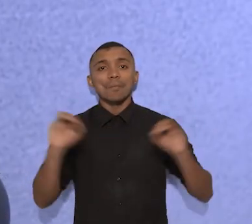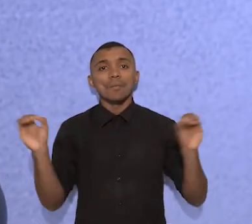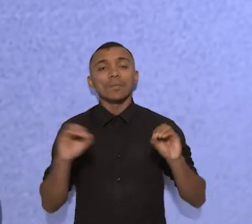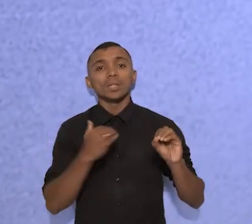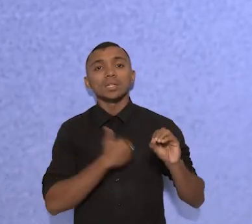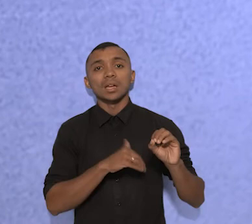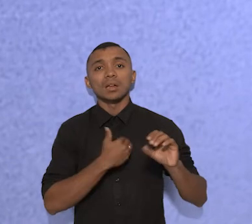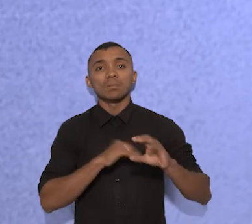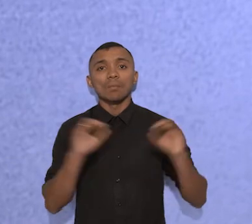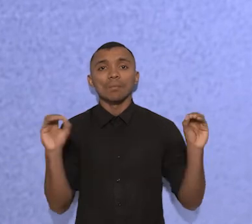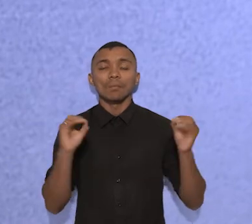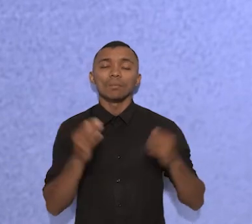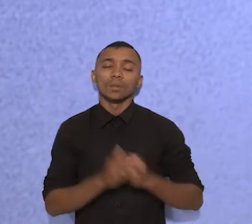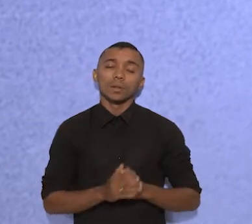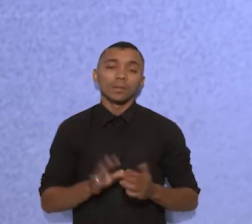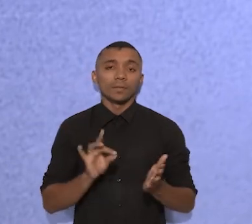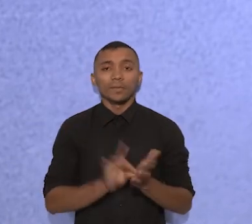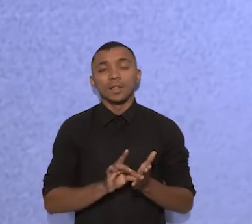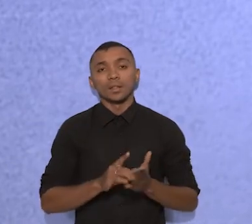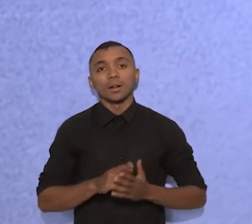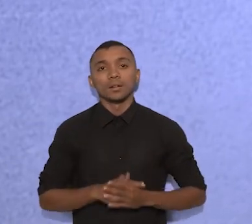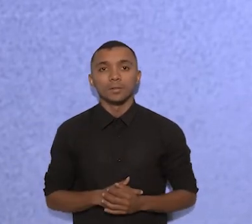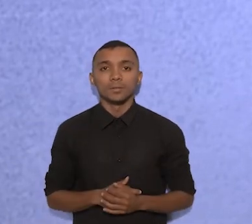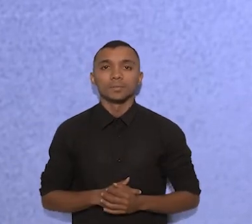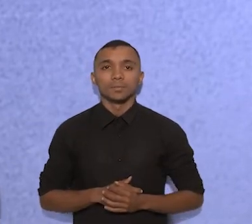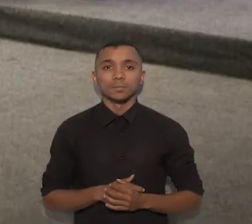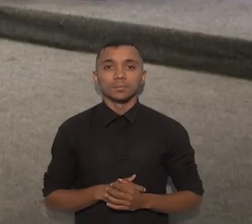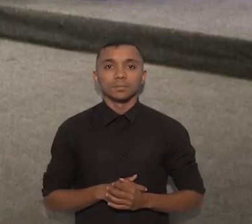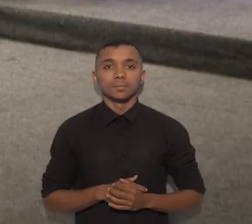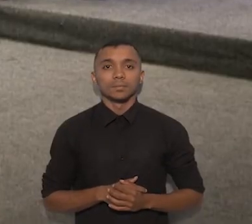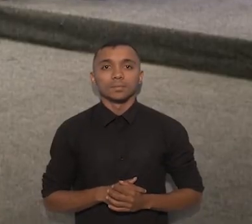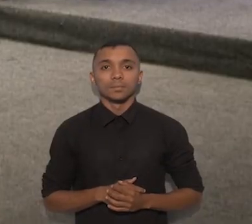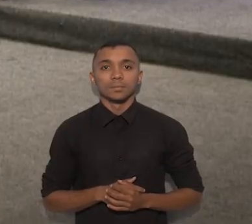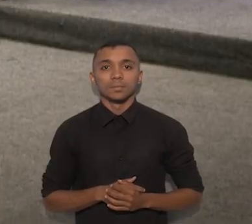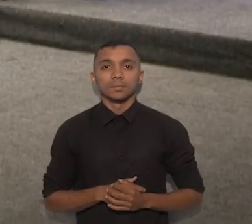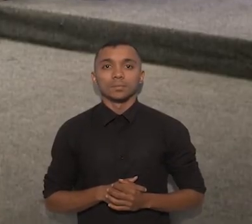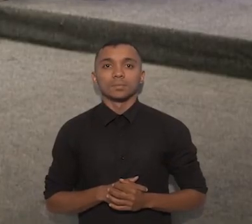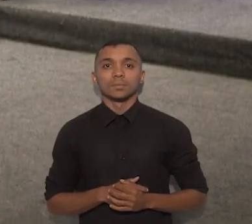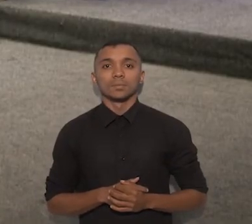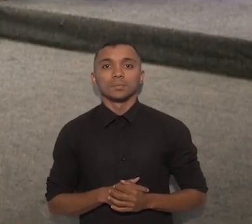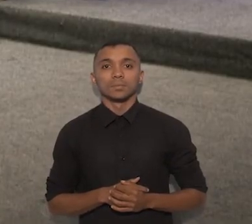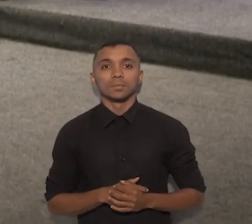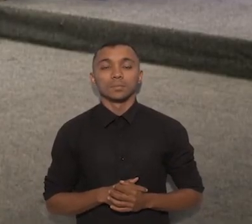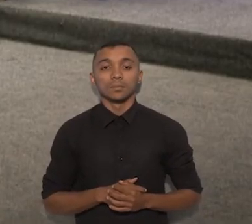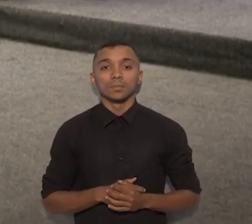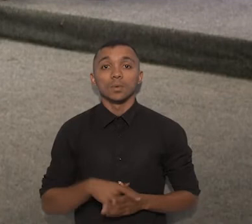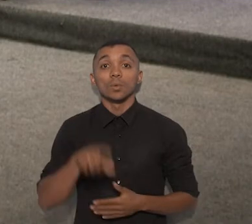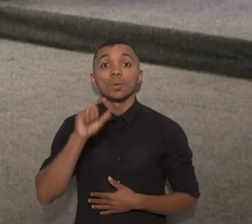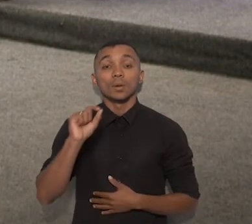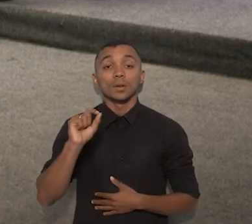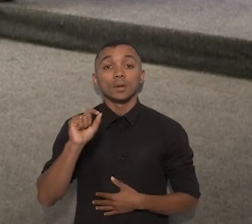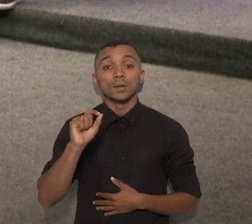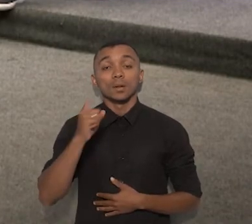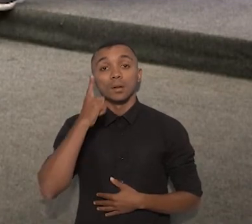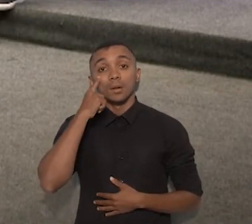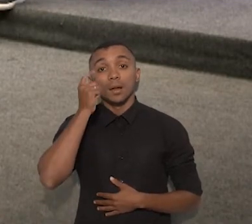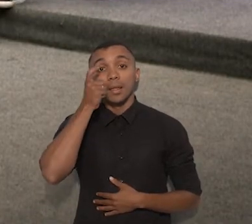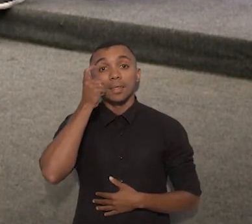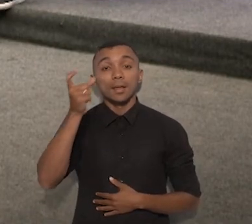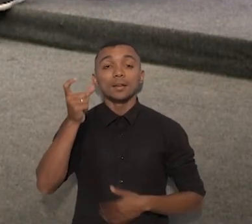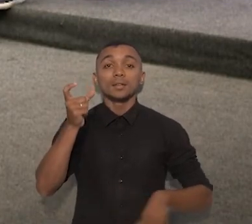Ceará. Quer dizer, é a realidade. Sabe do que você uma coisa falou. Interessante, você falou, você levantou aí, eu passei aqui a pensar rapidamente, mas como é